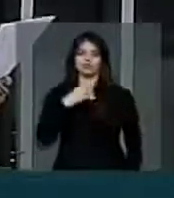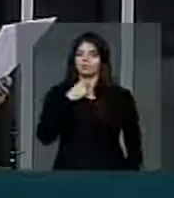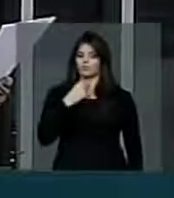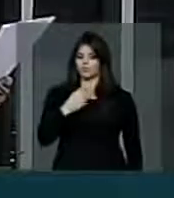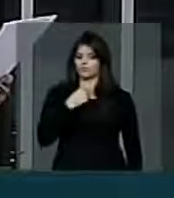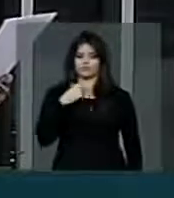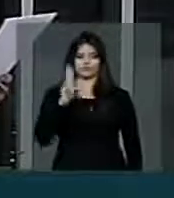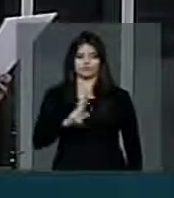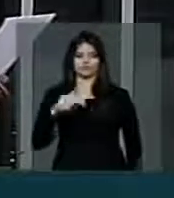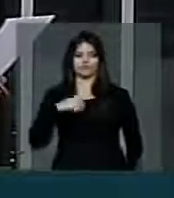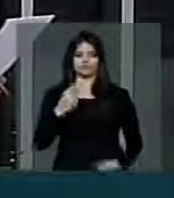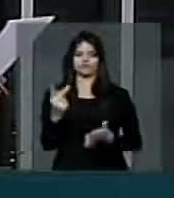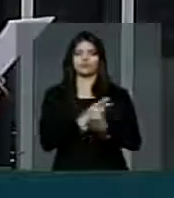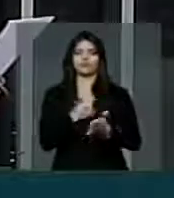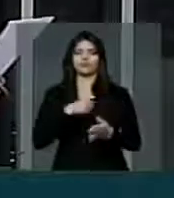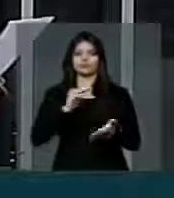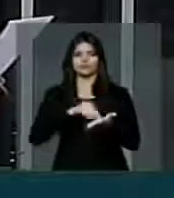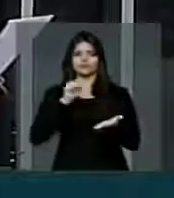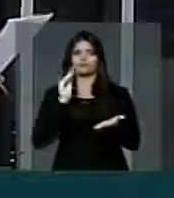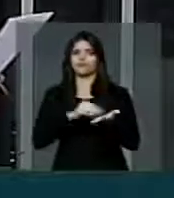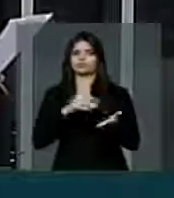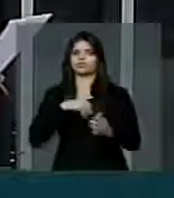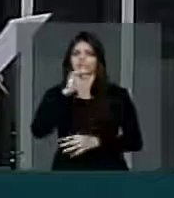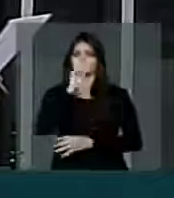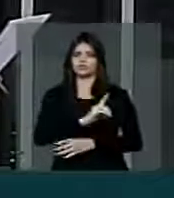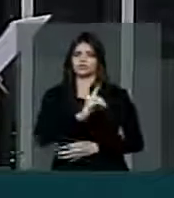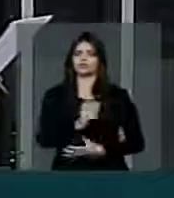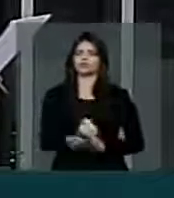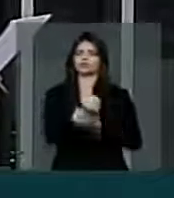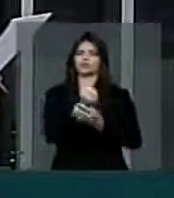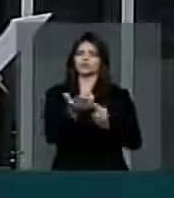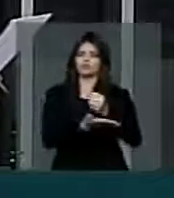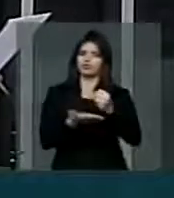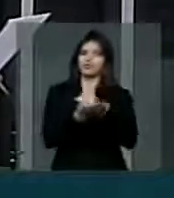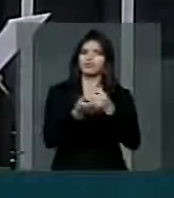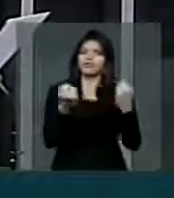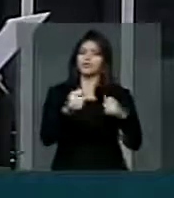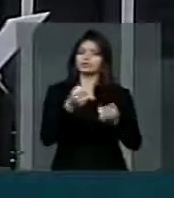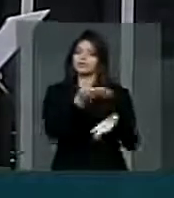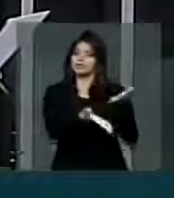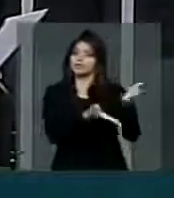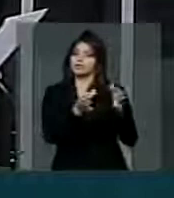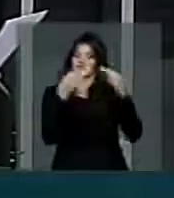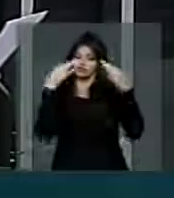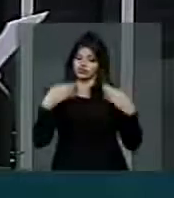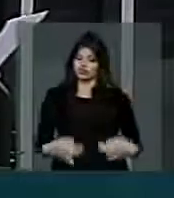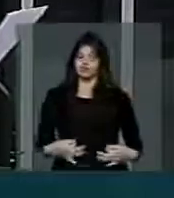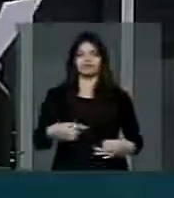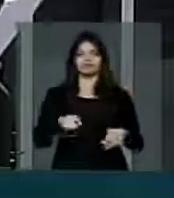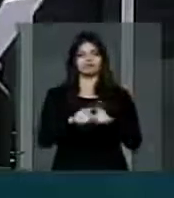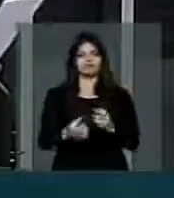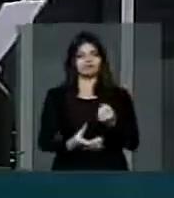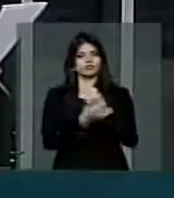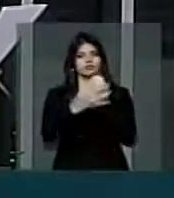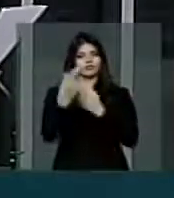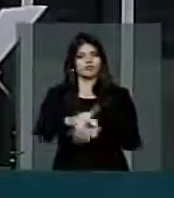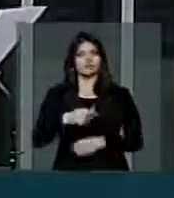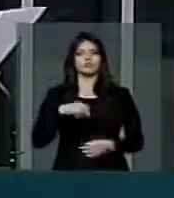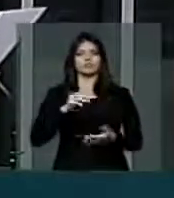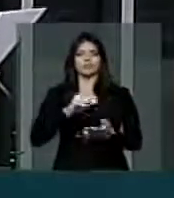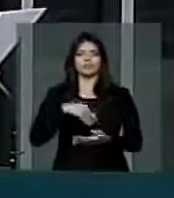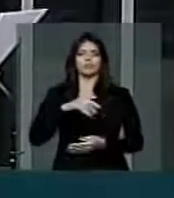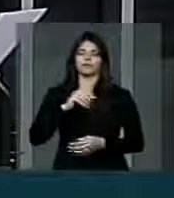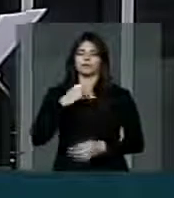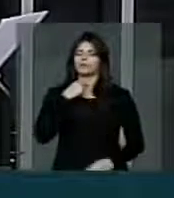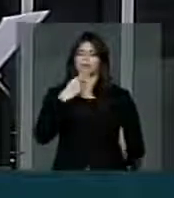ter usurpadas garantias fundamentais, como a de ser tratado com dignidade e a de ter assegurada inviolabilidade